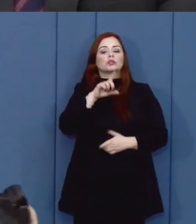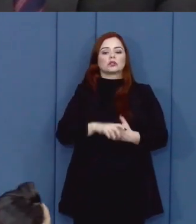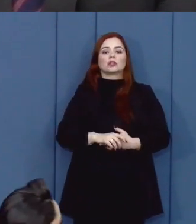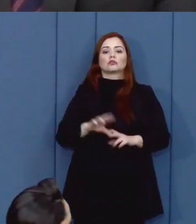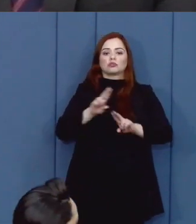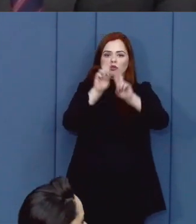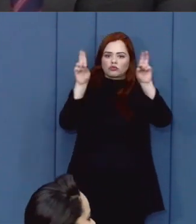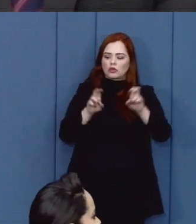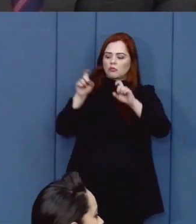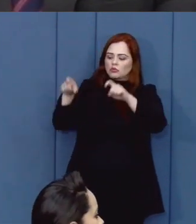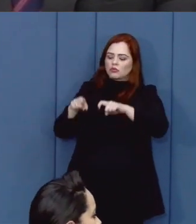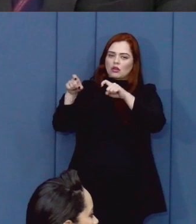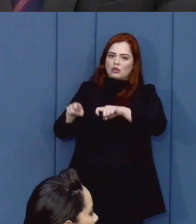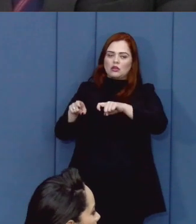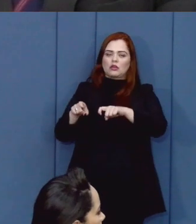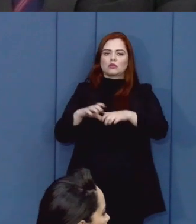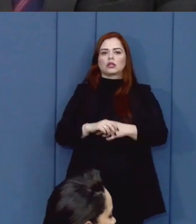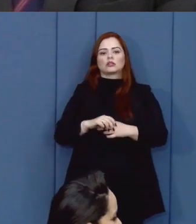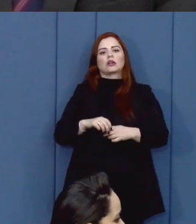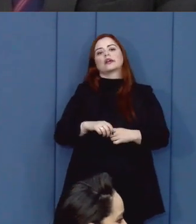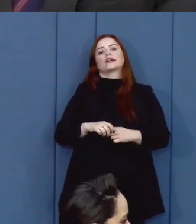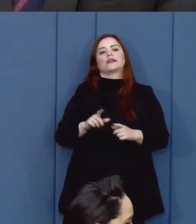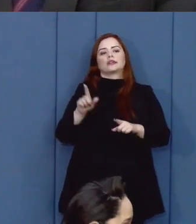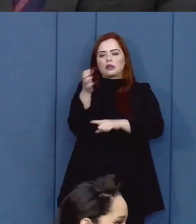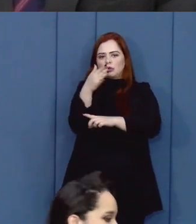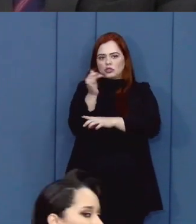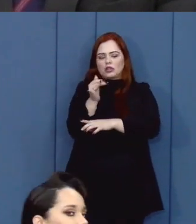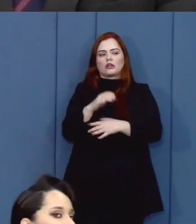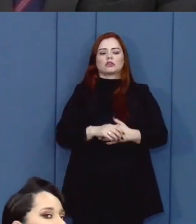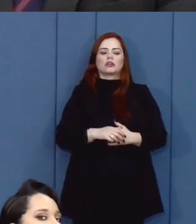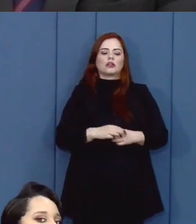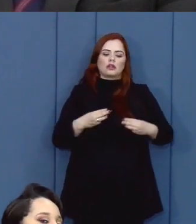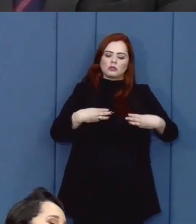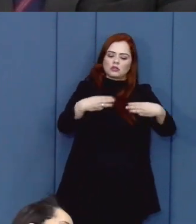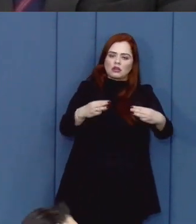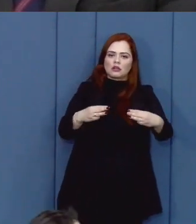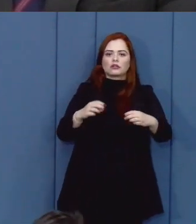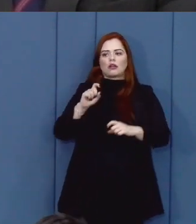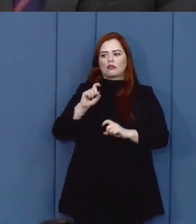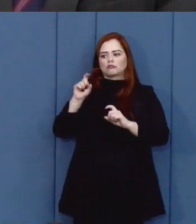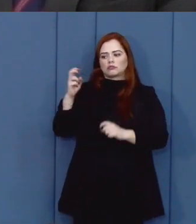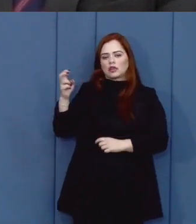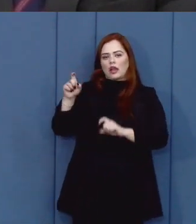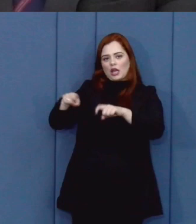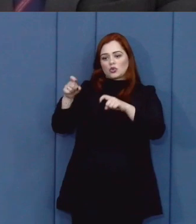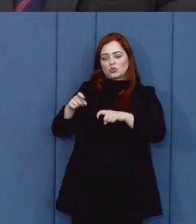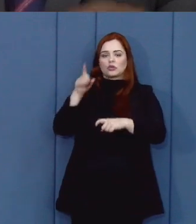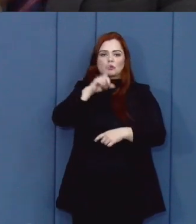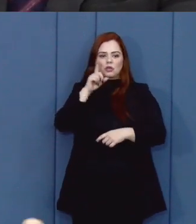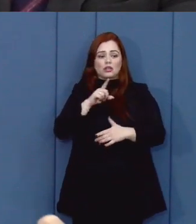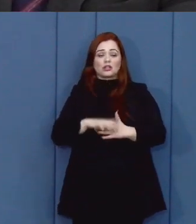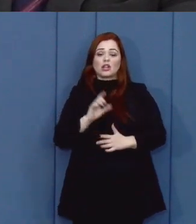temas agrícolas, na embaixada, ele lidava com o Ministério da Agricultura americano, USDA, que tem um